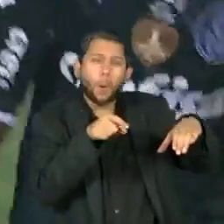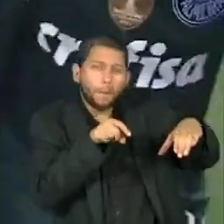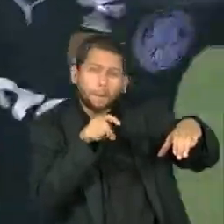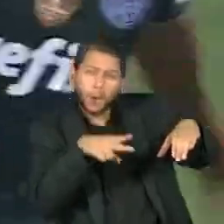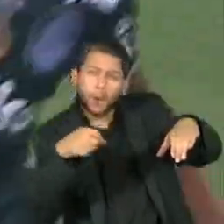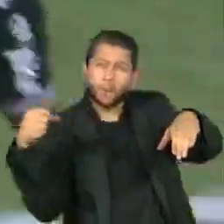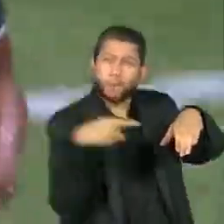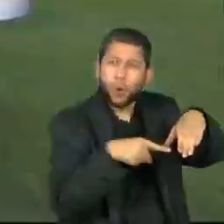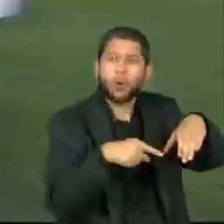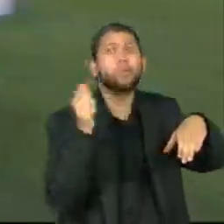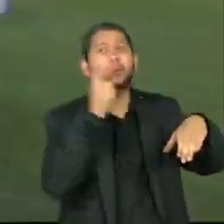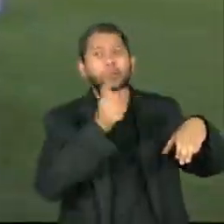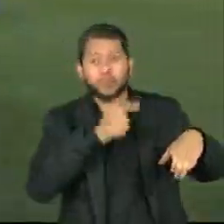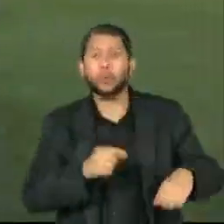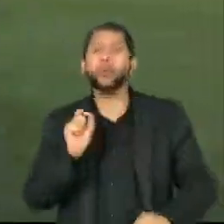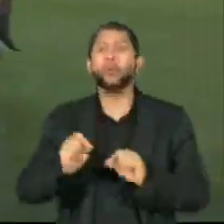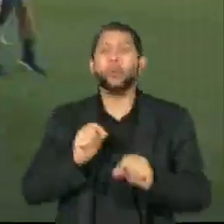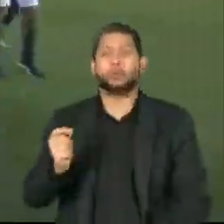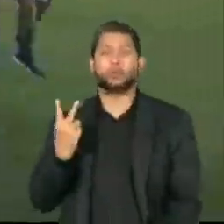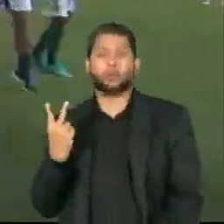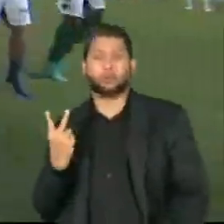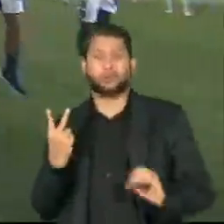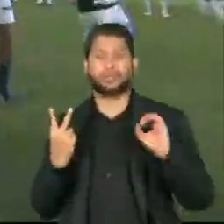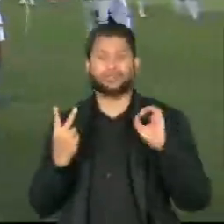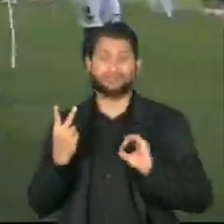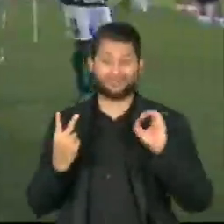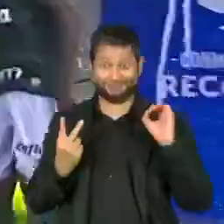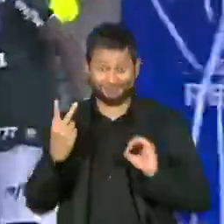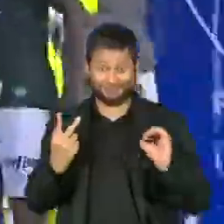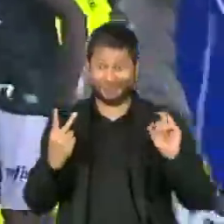sobre o Atlético Paranaense. E mais